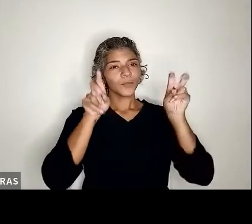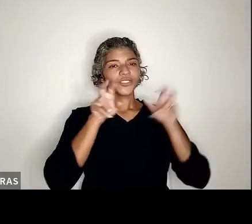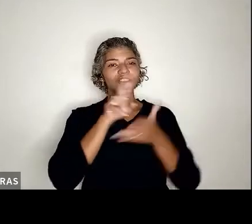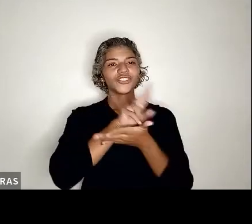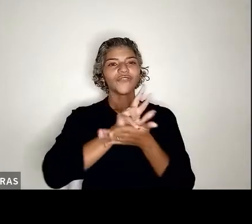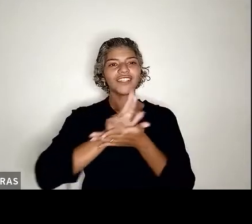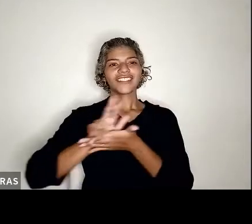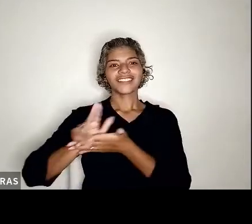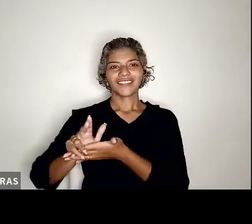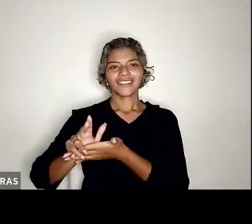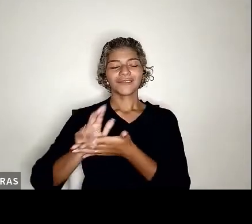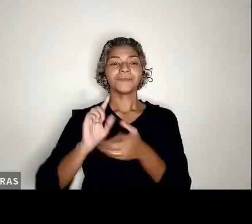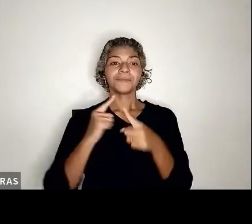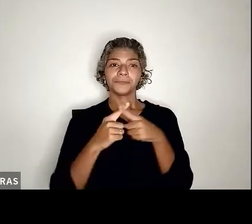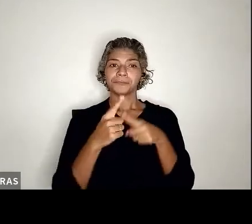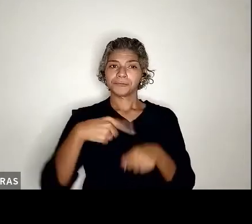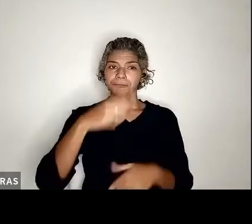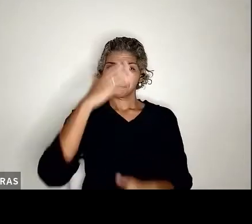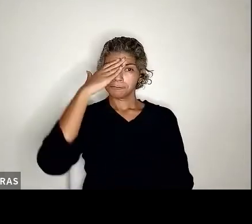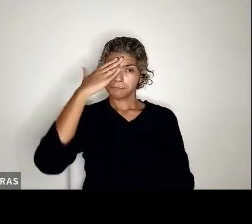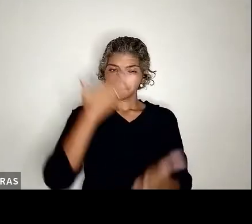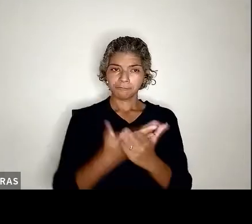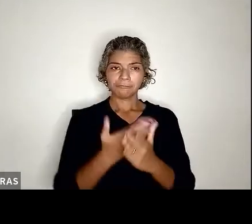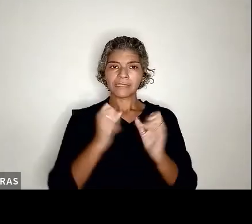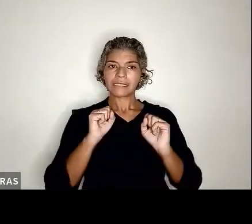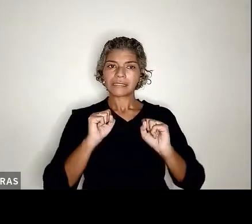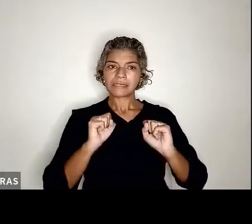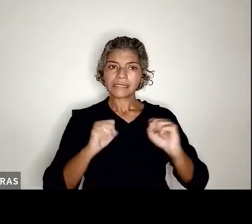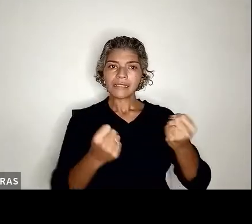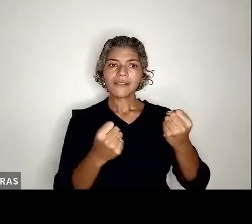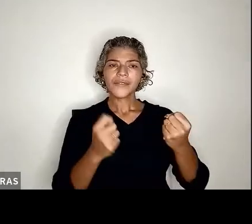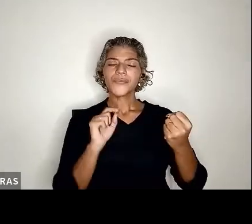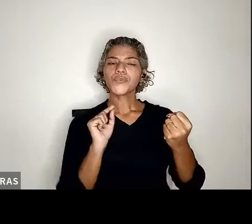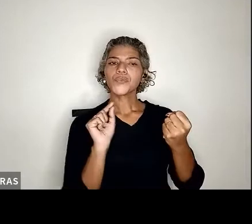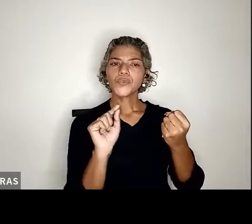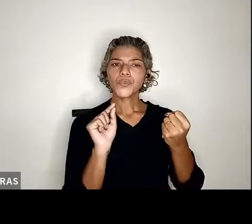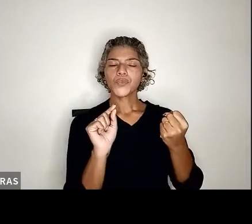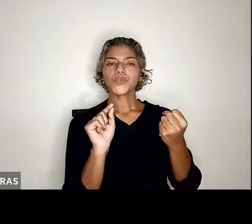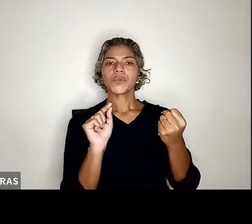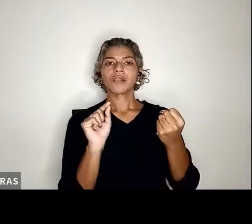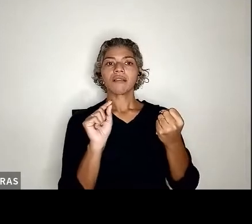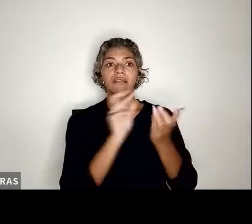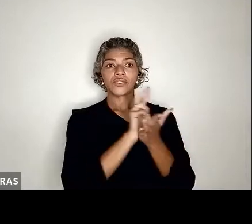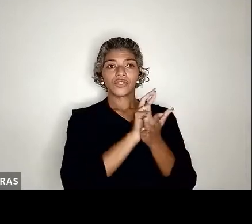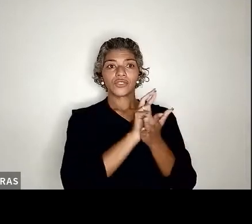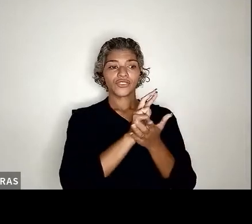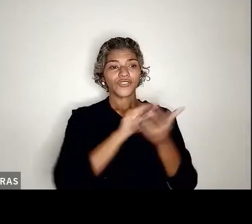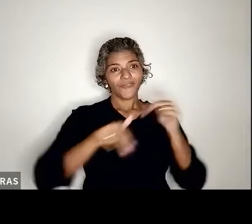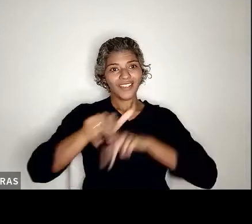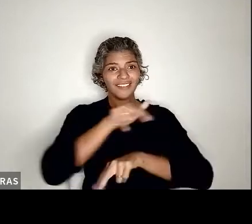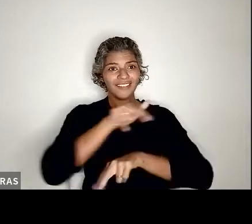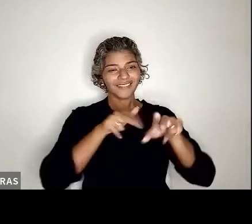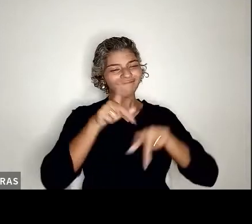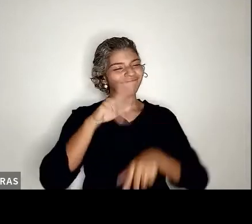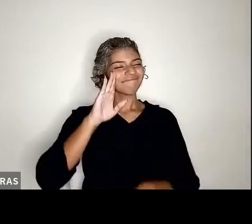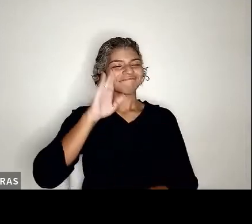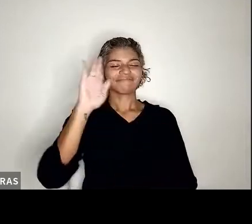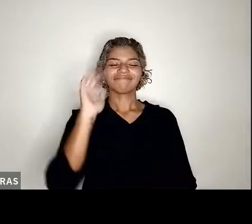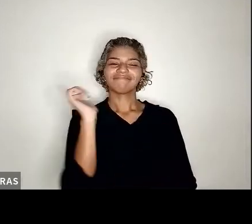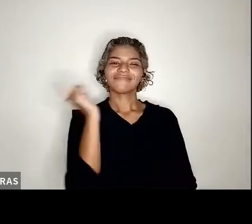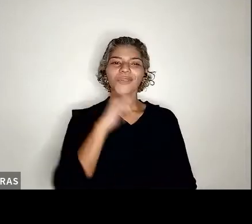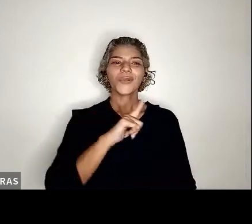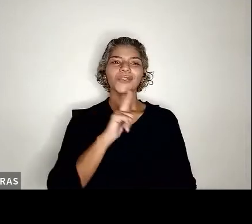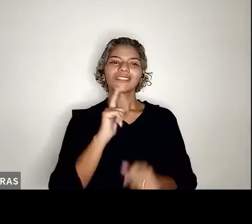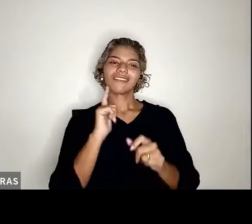Porque o que a gente acredita e defende é que a diversidade ela é essencial para a construção de uma ciência